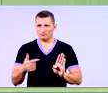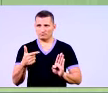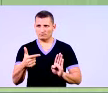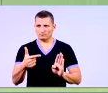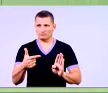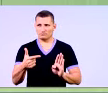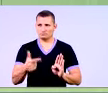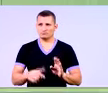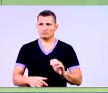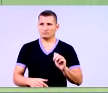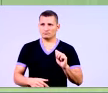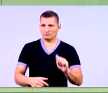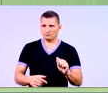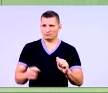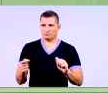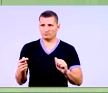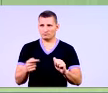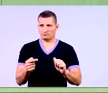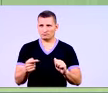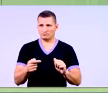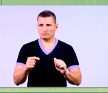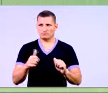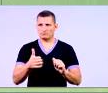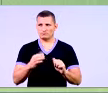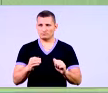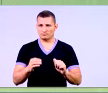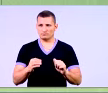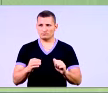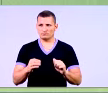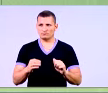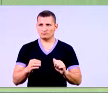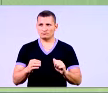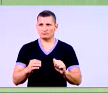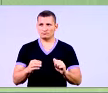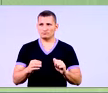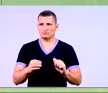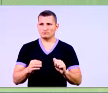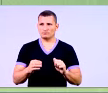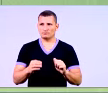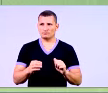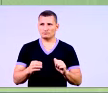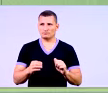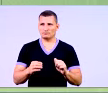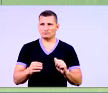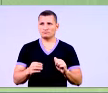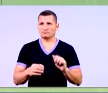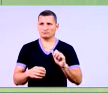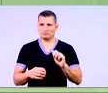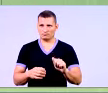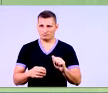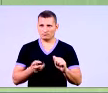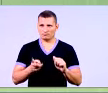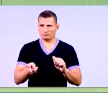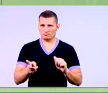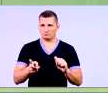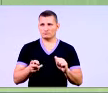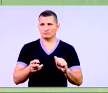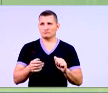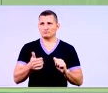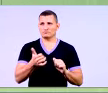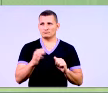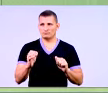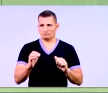a recebe 10 loja não recebia 10 então a continua exatamente da maneira que estava